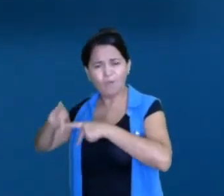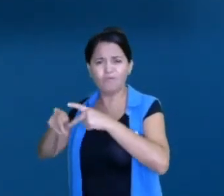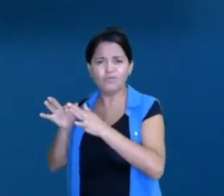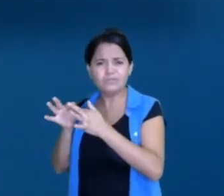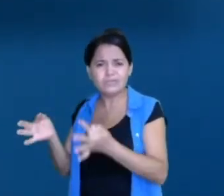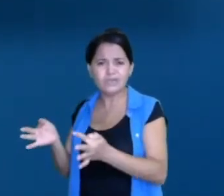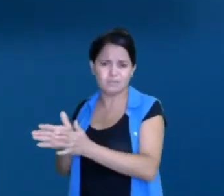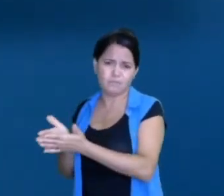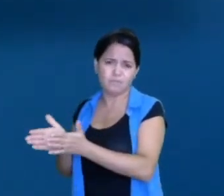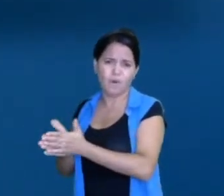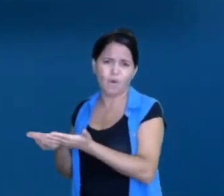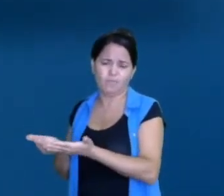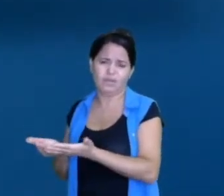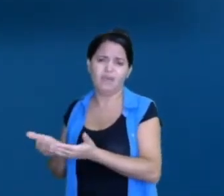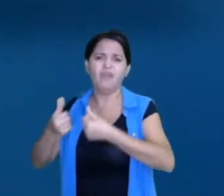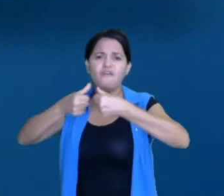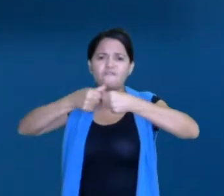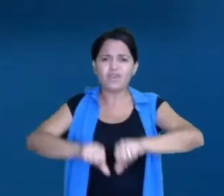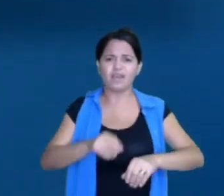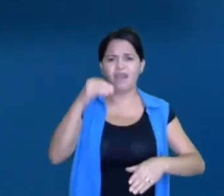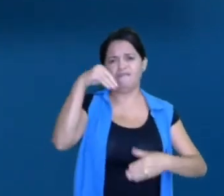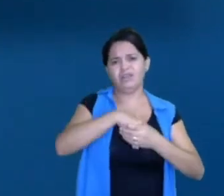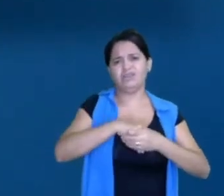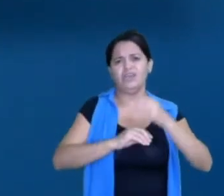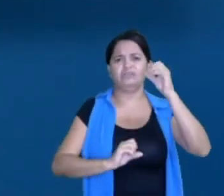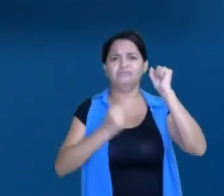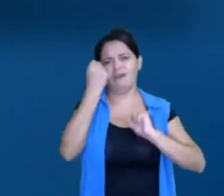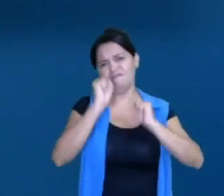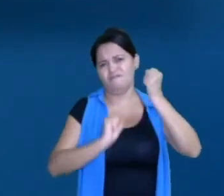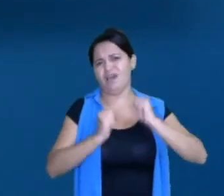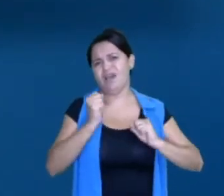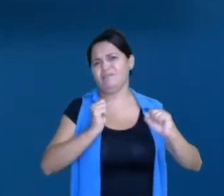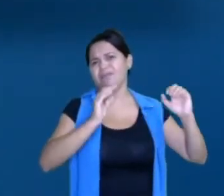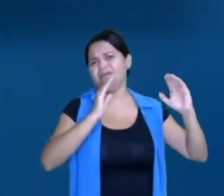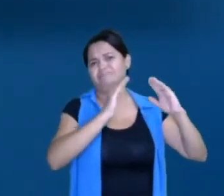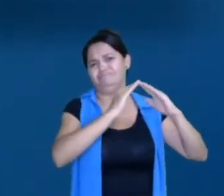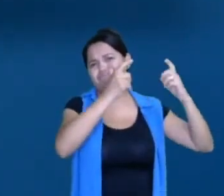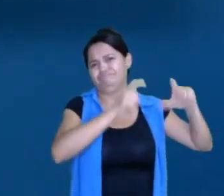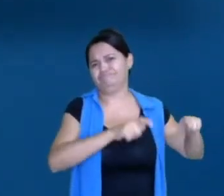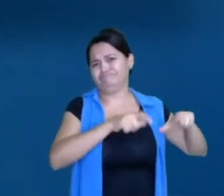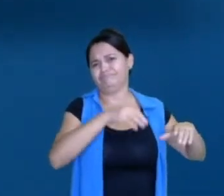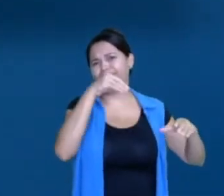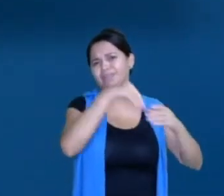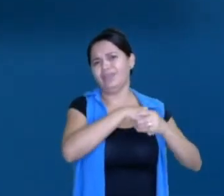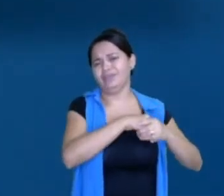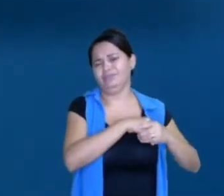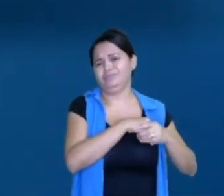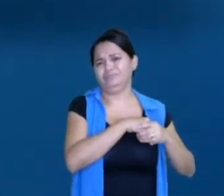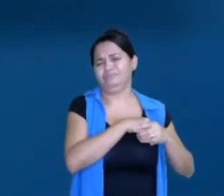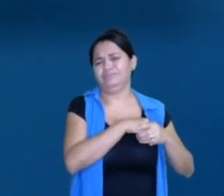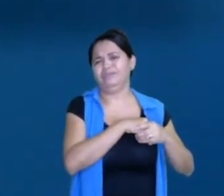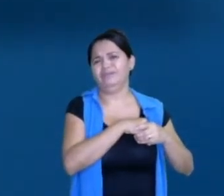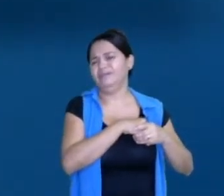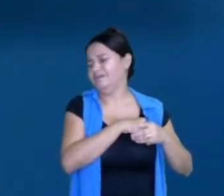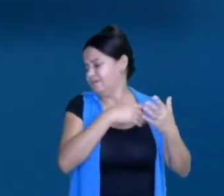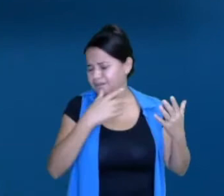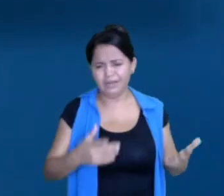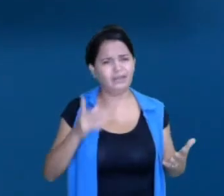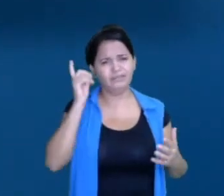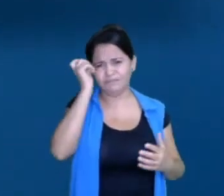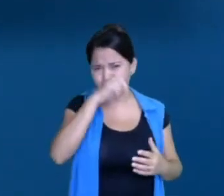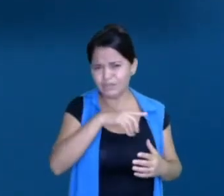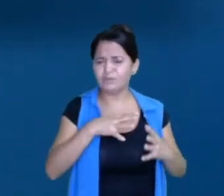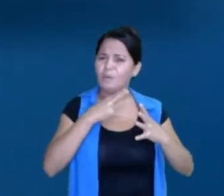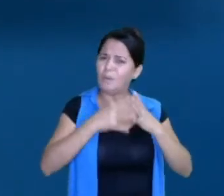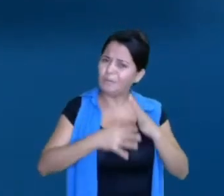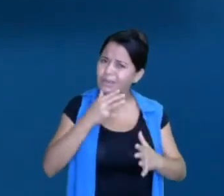lá em um canto onde tinham ratos. Ele, a esposa, os filhos. Né? Complicado, professor, essa